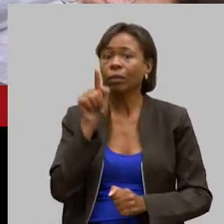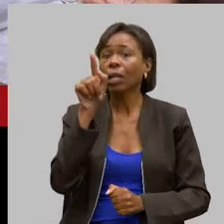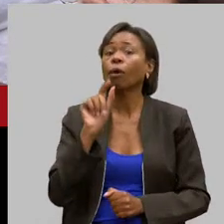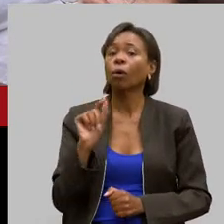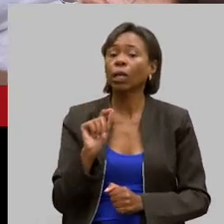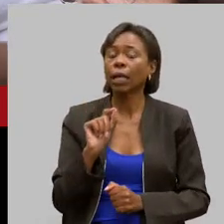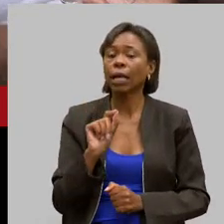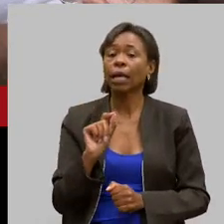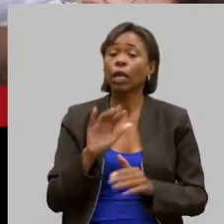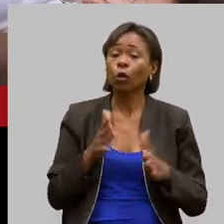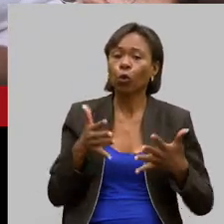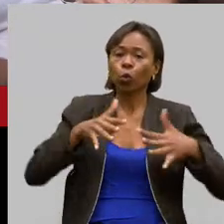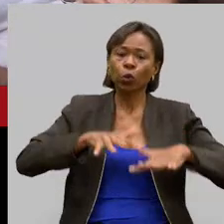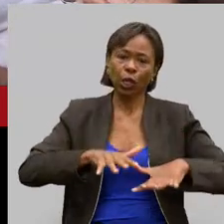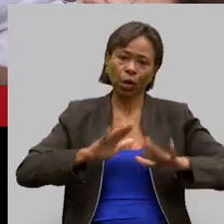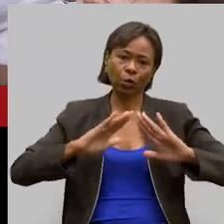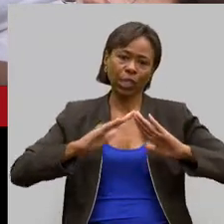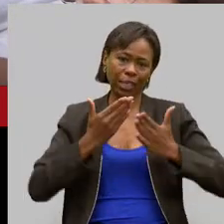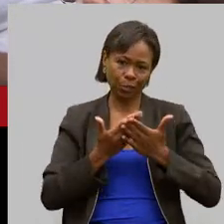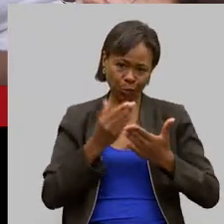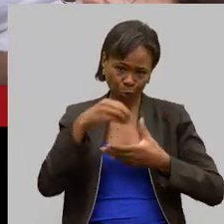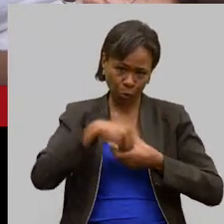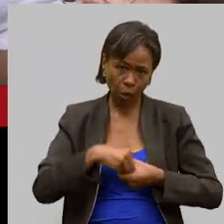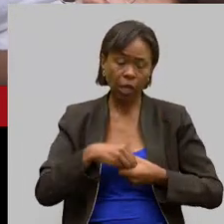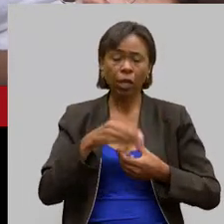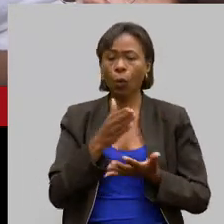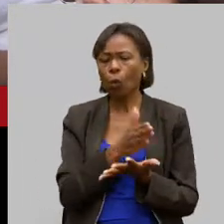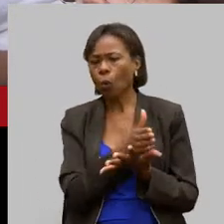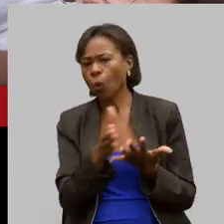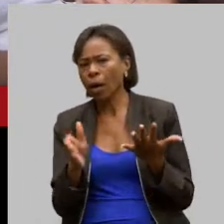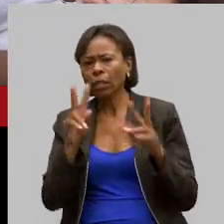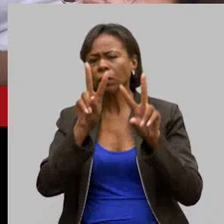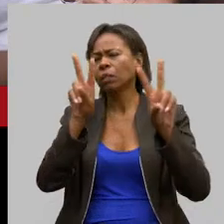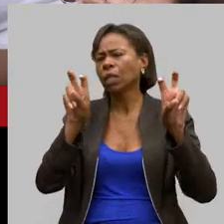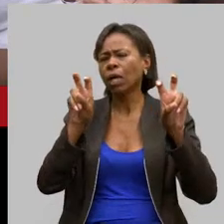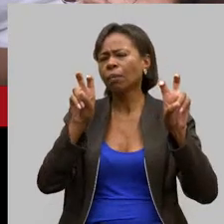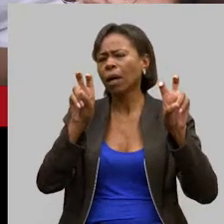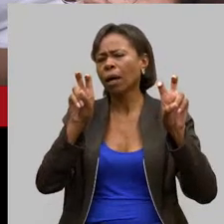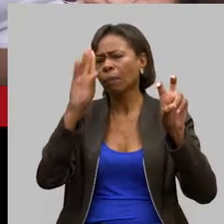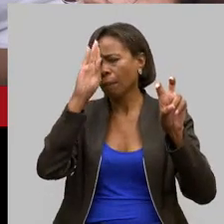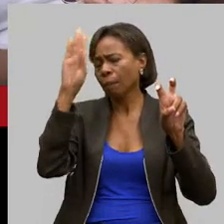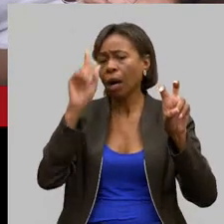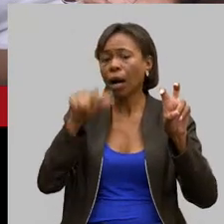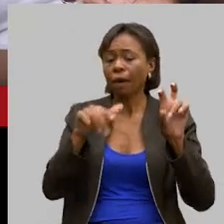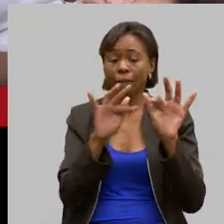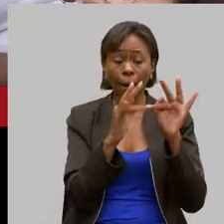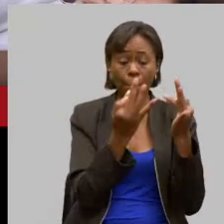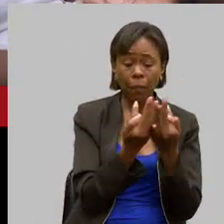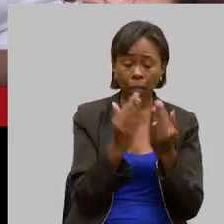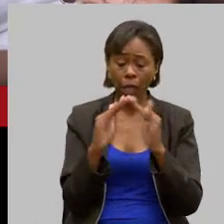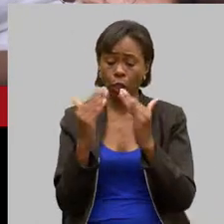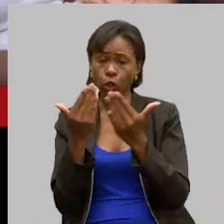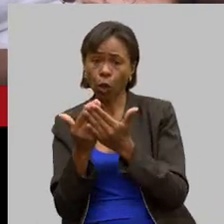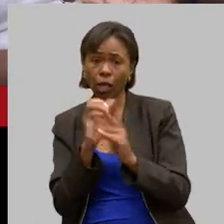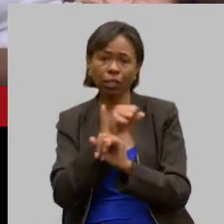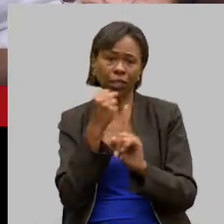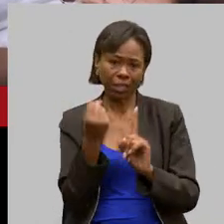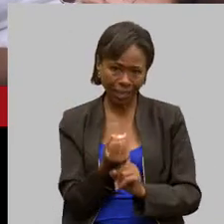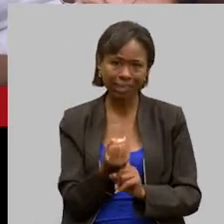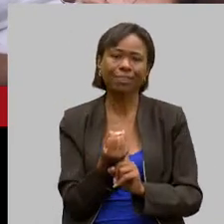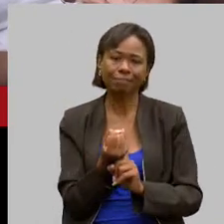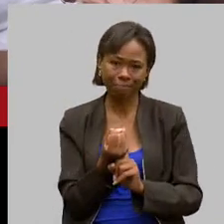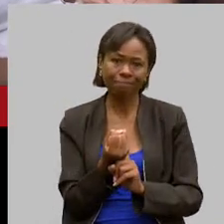inclusão na escola onde o eixo temático é a família a escola e a sociedade a a escola abraçou com a gente